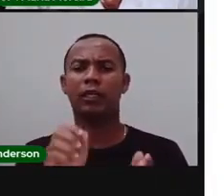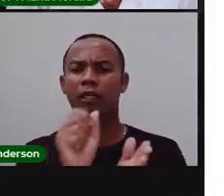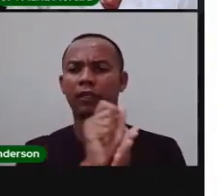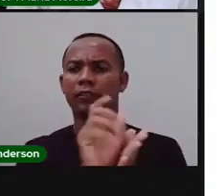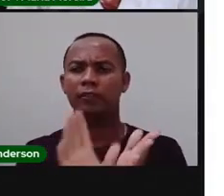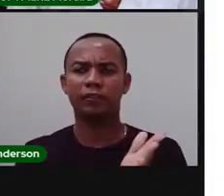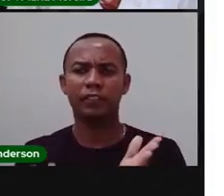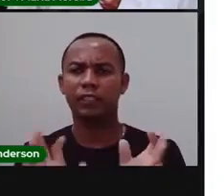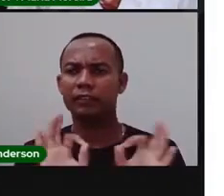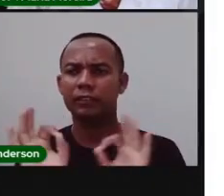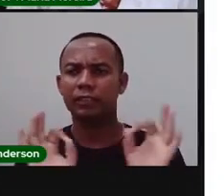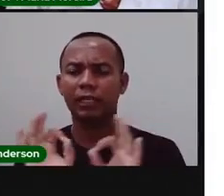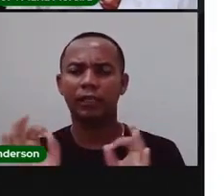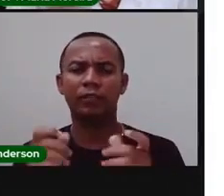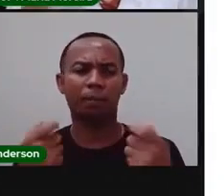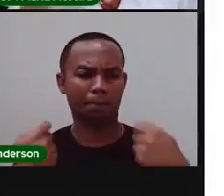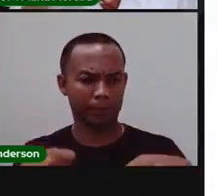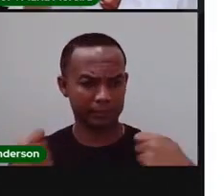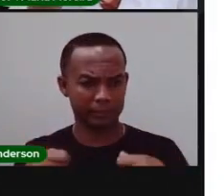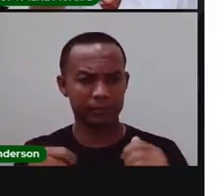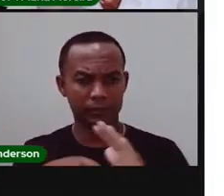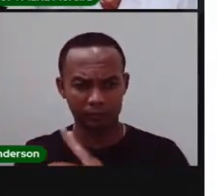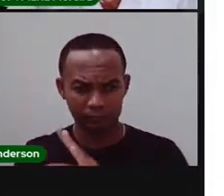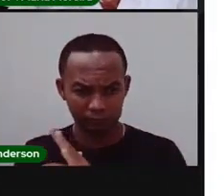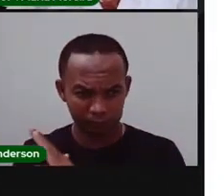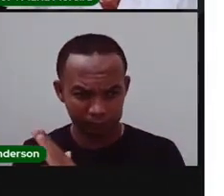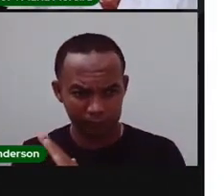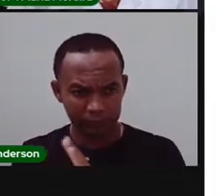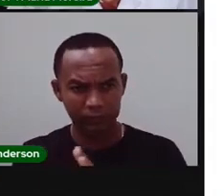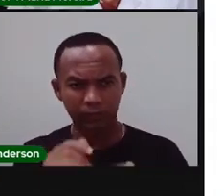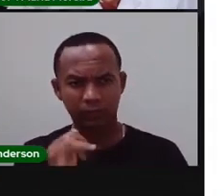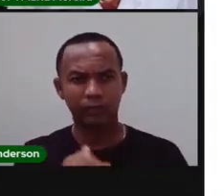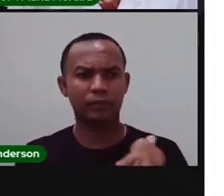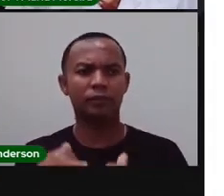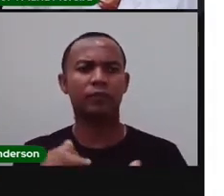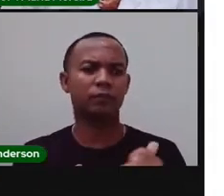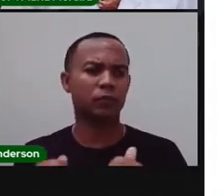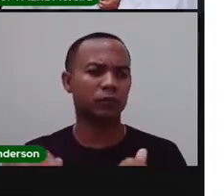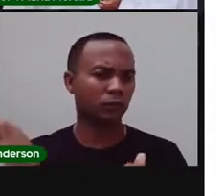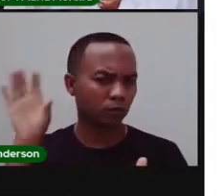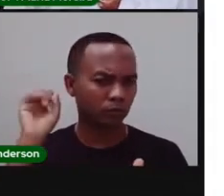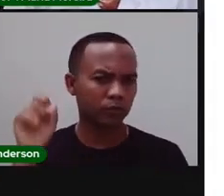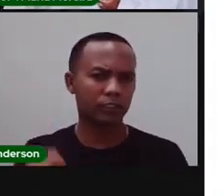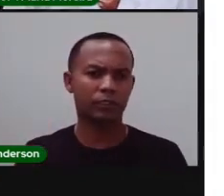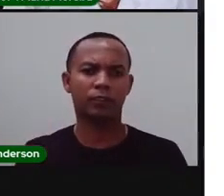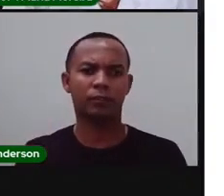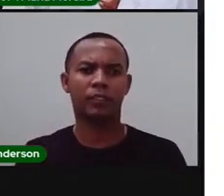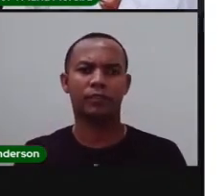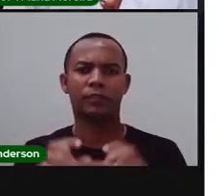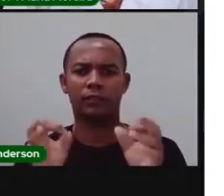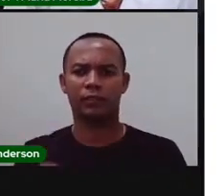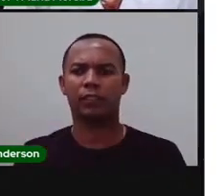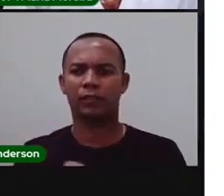fazer? Procurar na internet ou simplesmente só ouvir a música mais uma vez. Certinho?